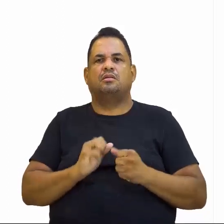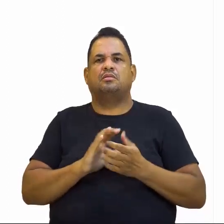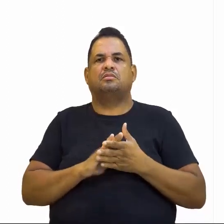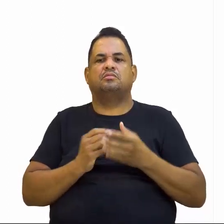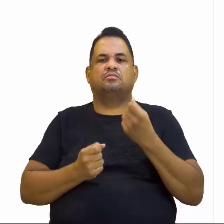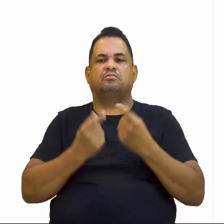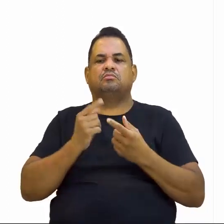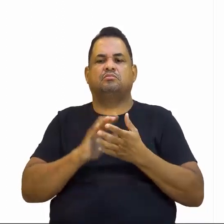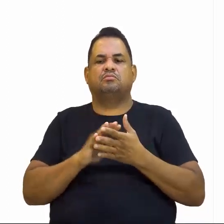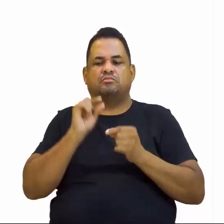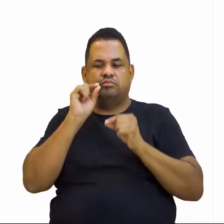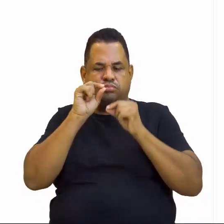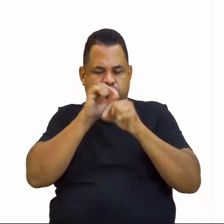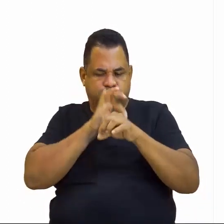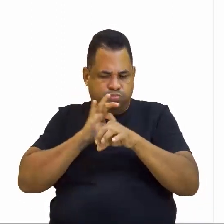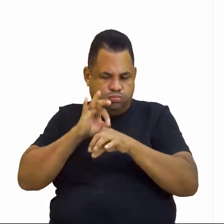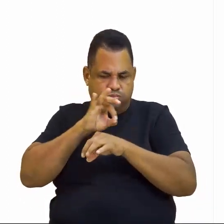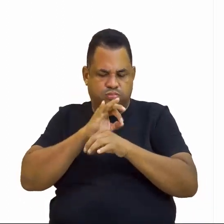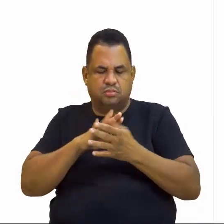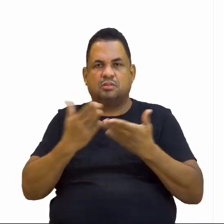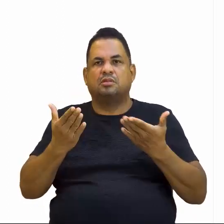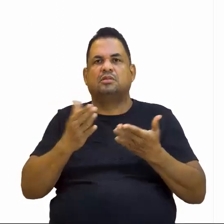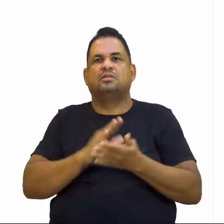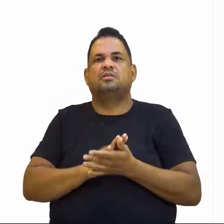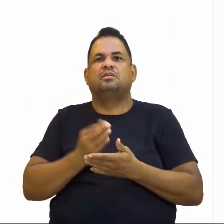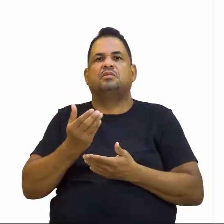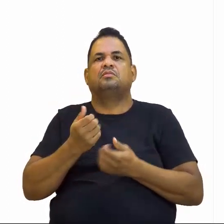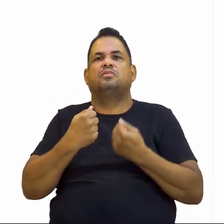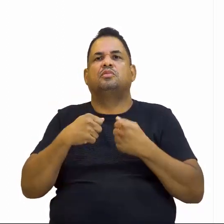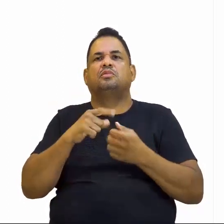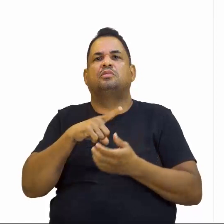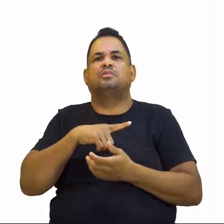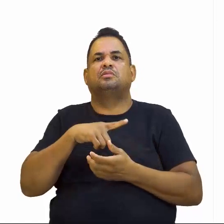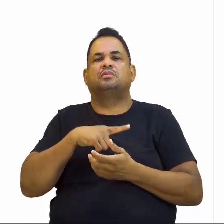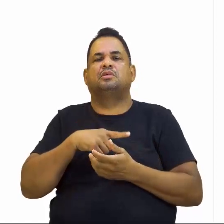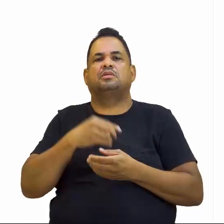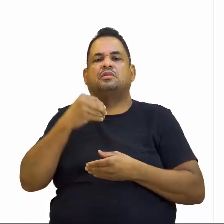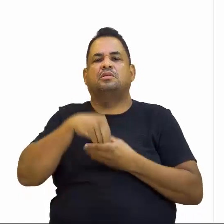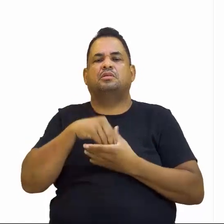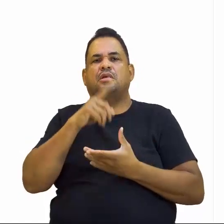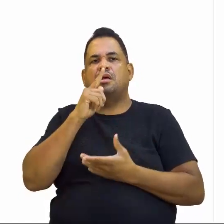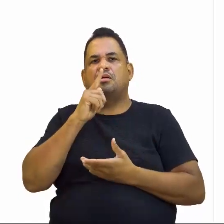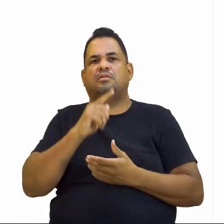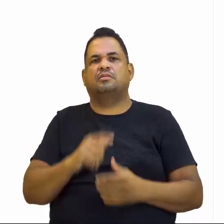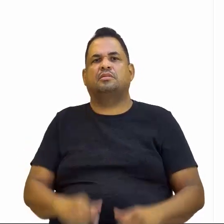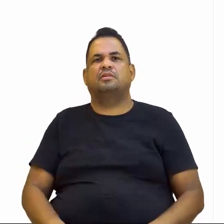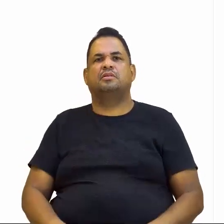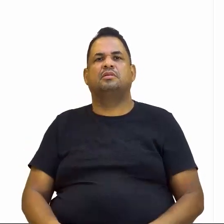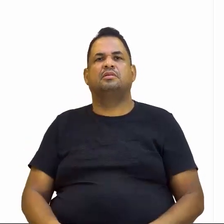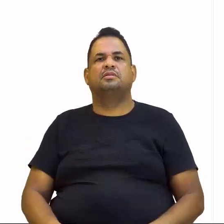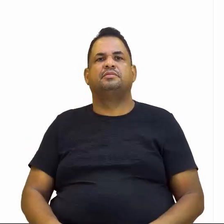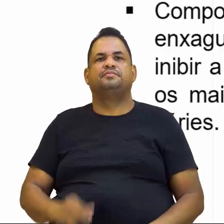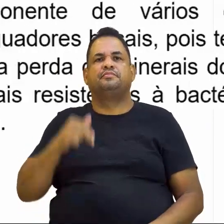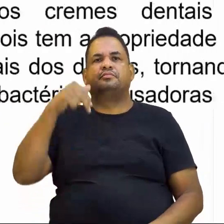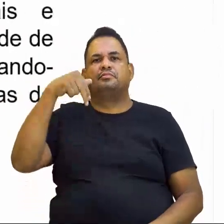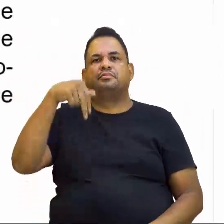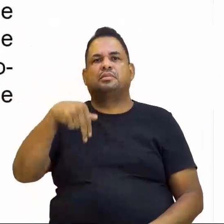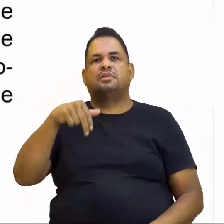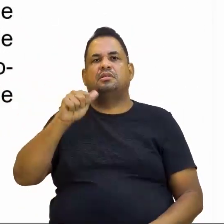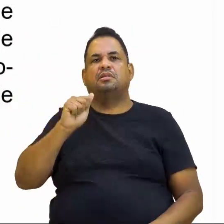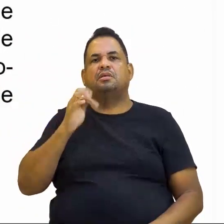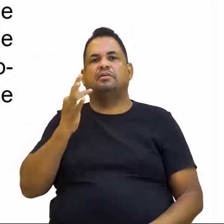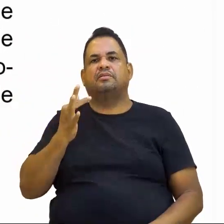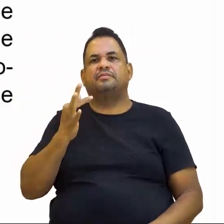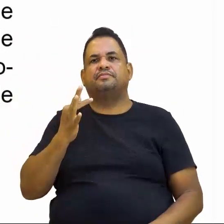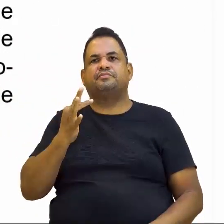alguns micro-organismos indesejáveis que podem estar presentes na água. Fluoreto de sódio.